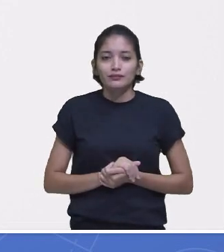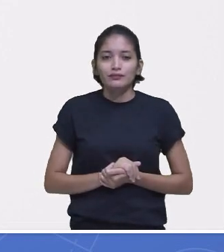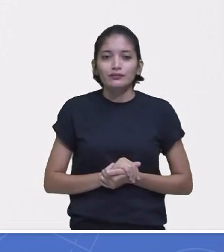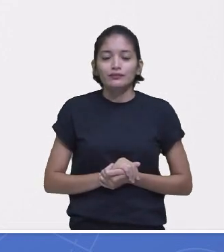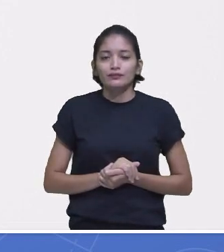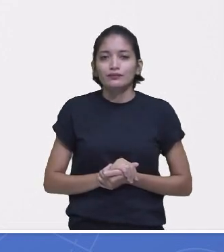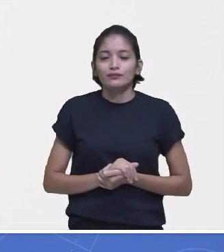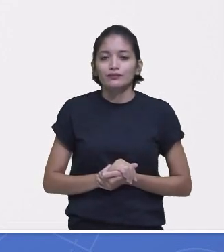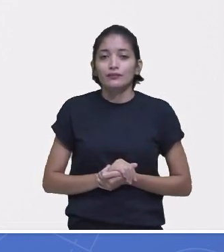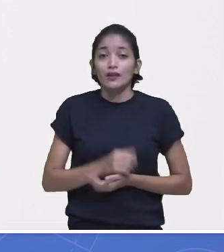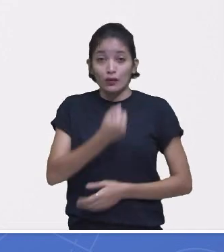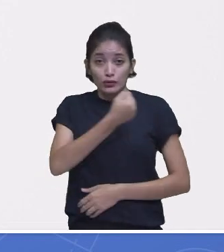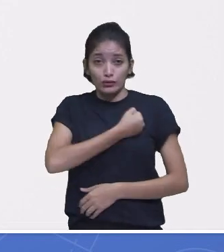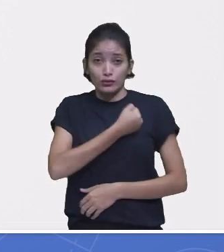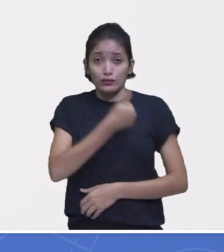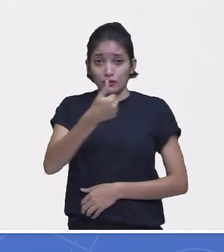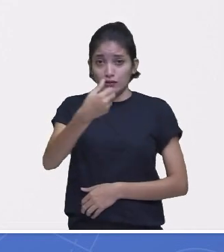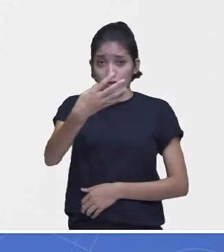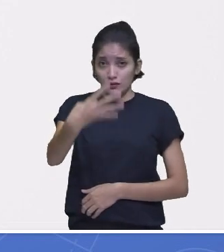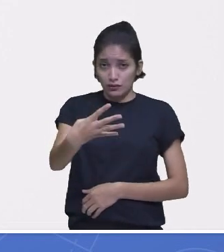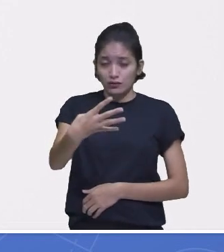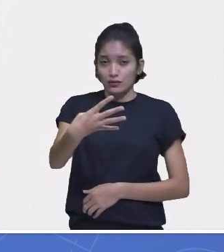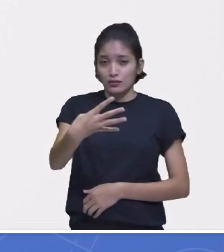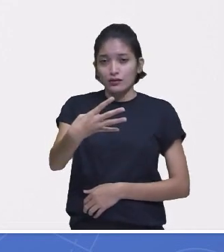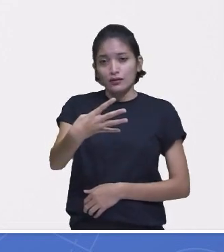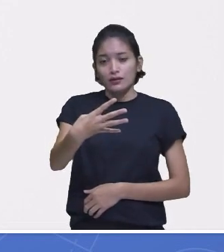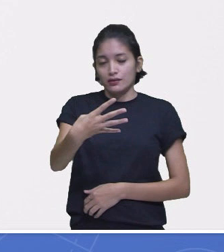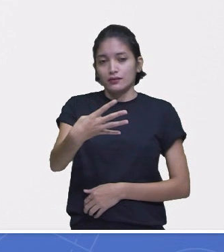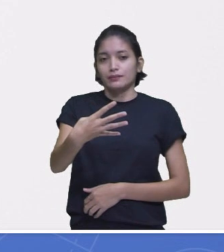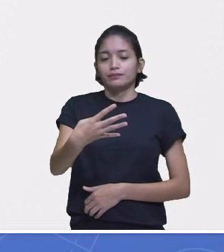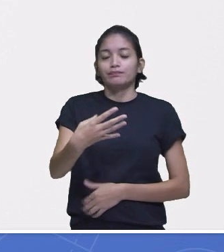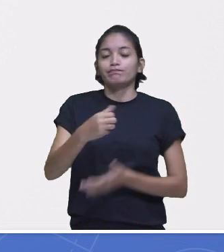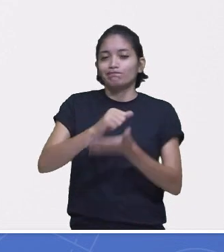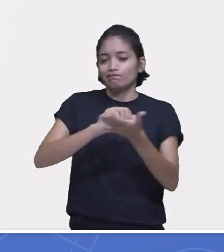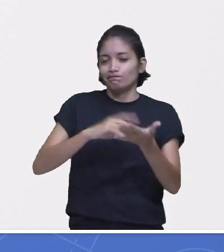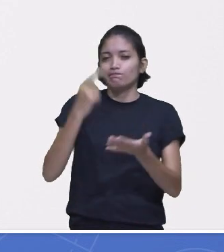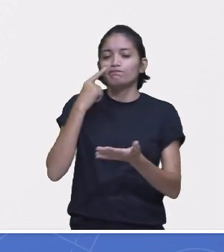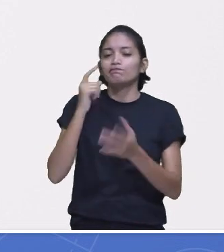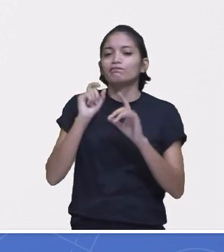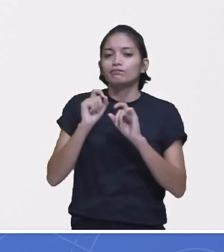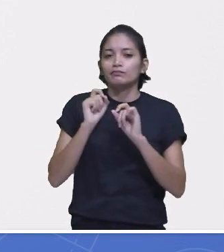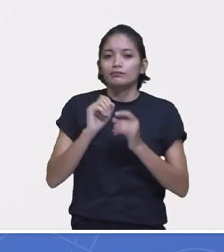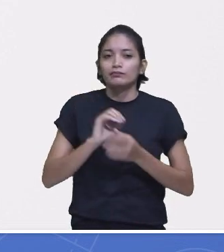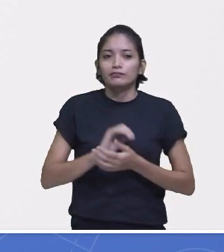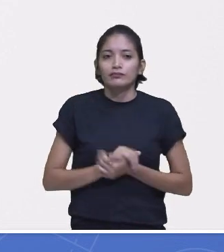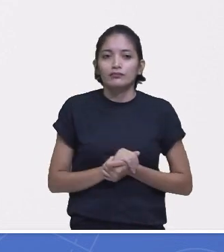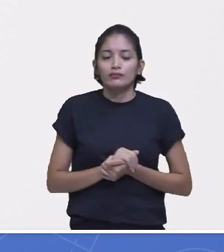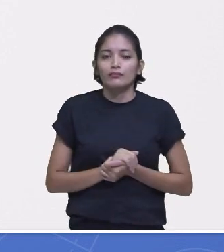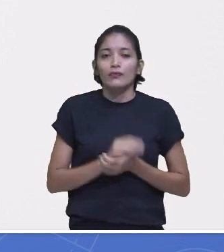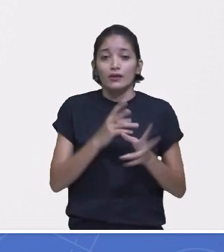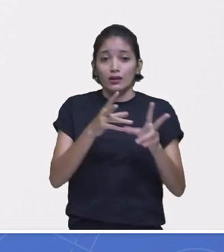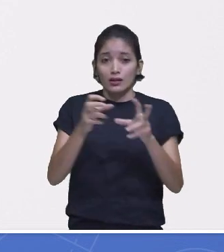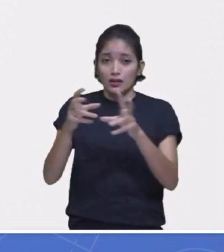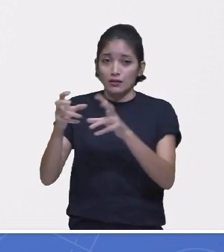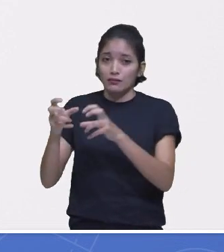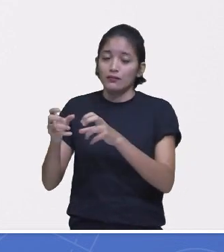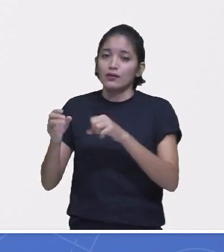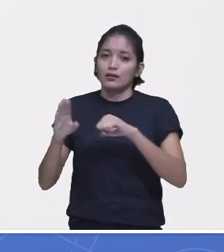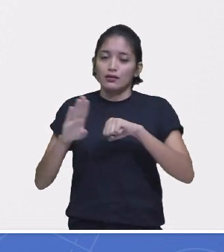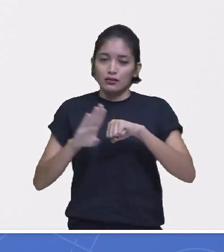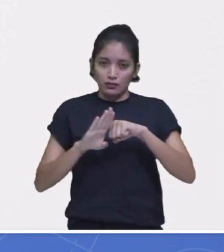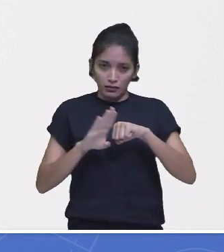segunda questão, que é a 14, aqui do seu exercitando, diz o seguinte: observe os pronomes